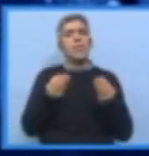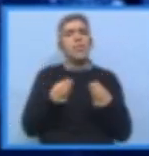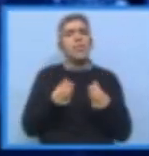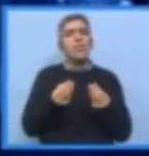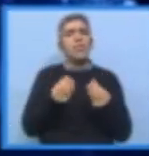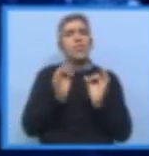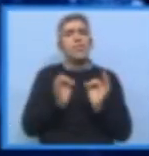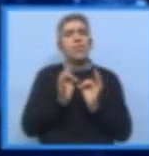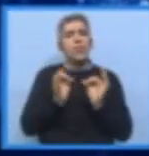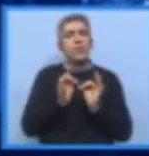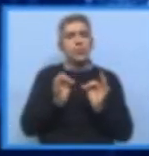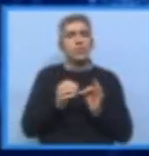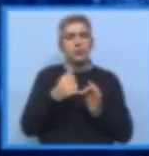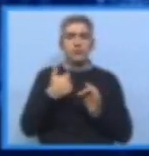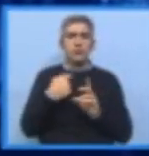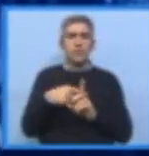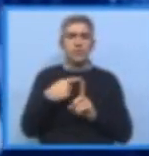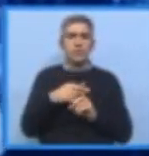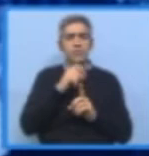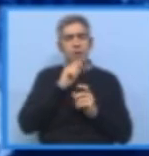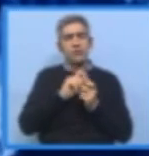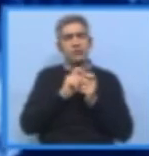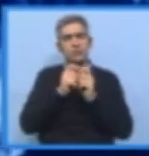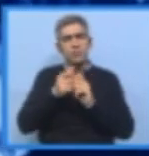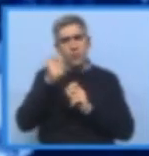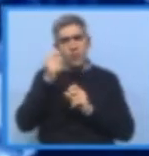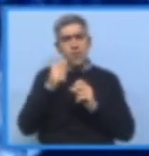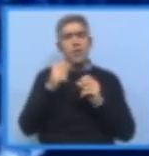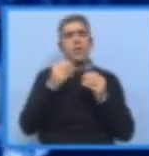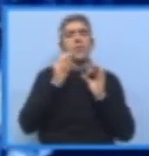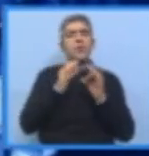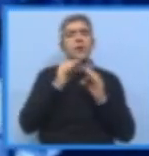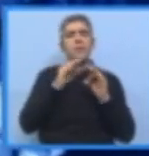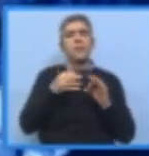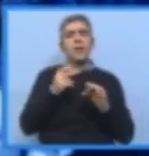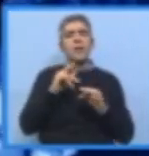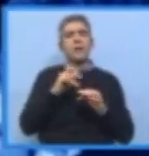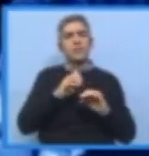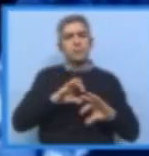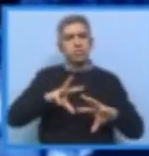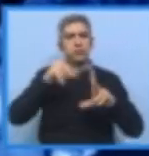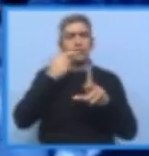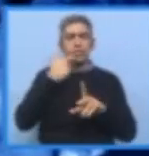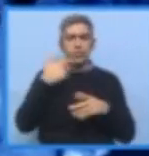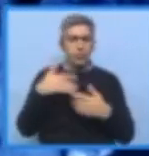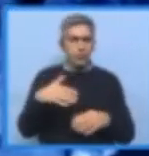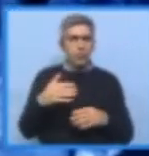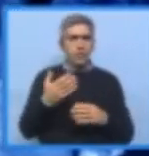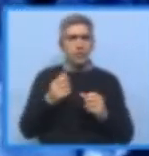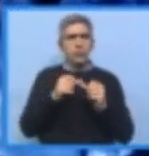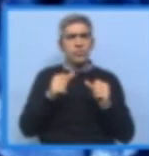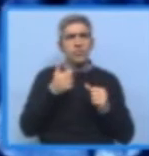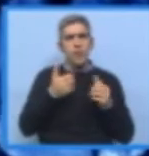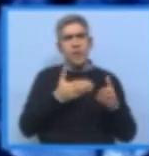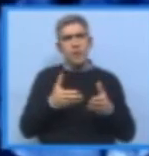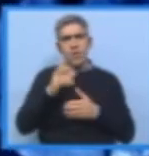que seguramente pode sempre melhorar. O nível de cuidados paliativos progrediu-se muito e, portanto, temos um longo